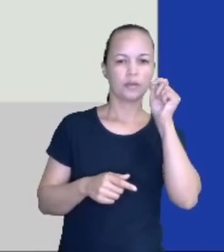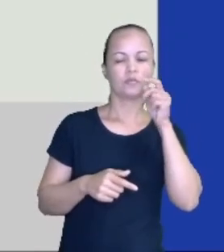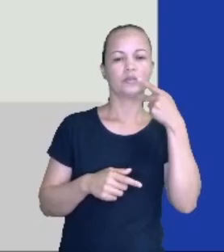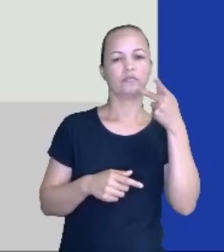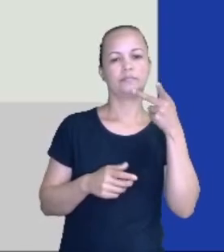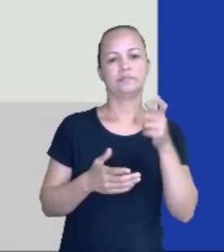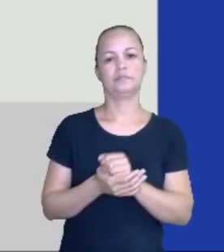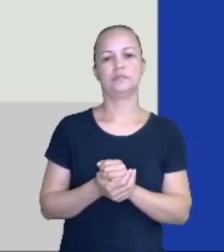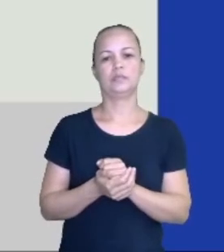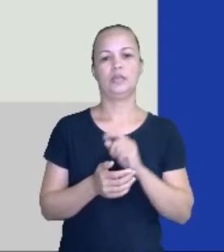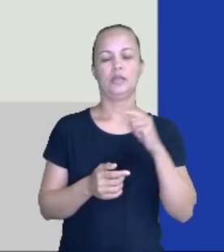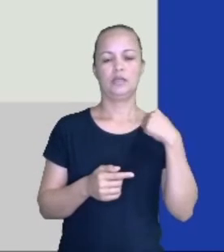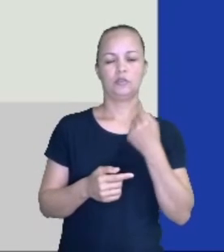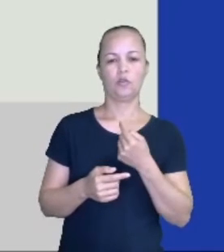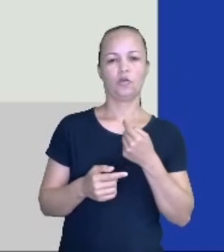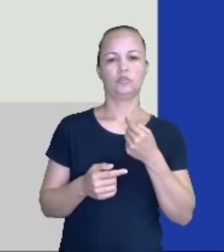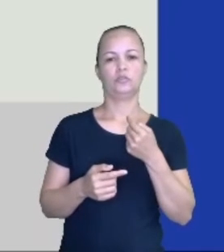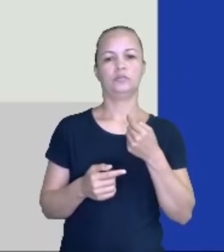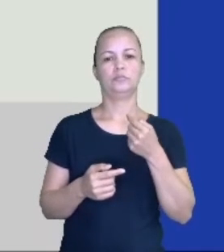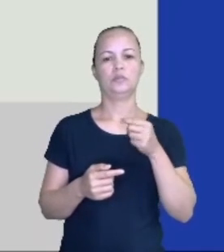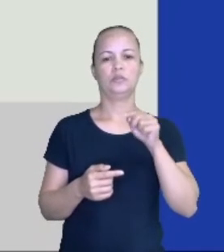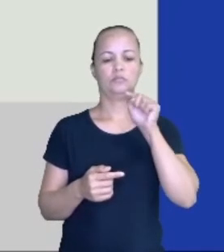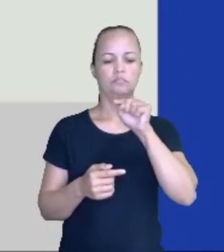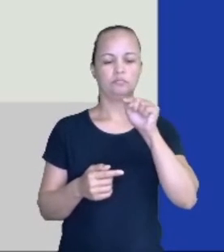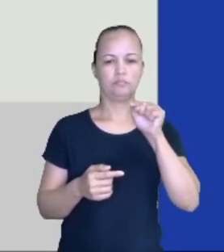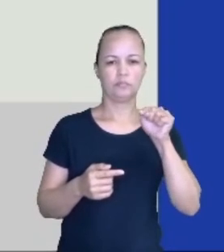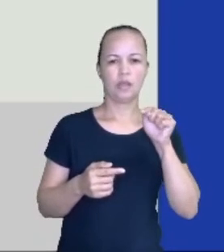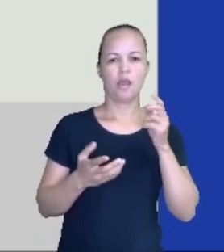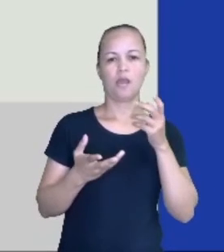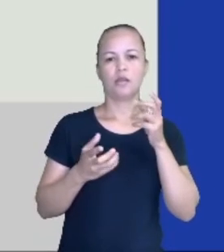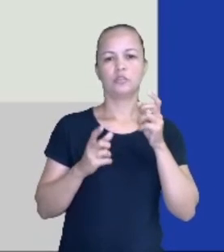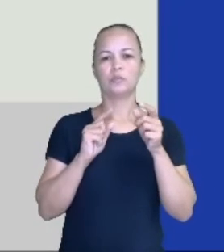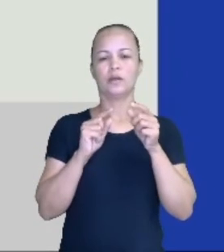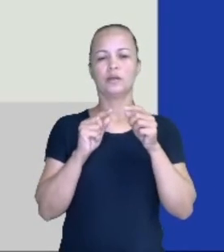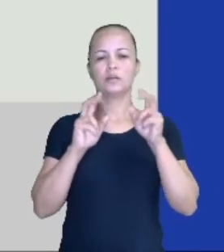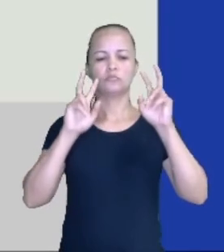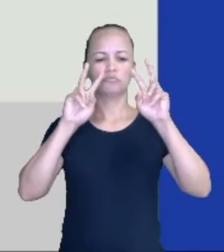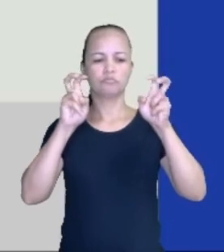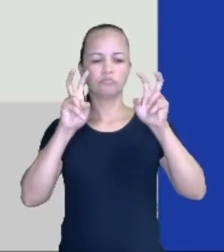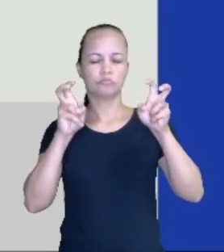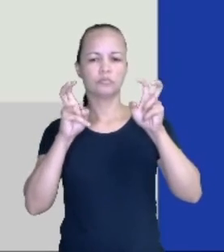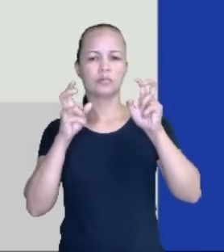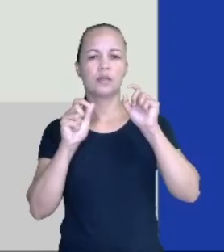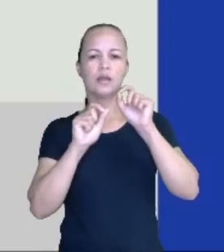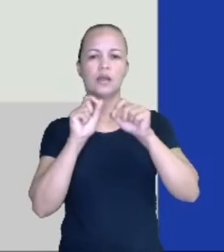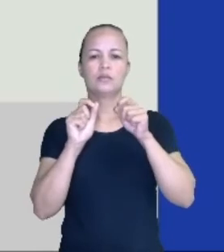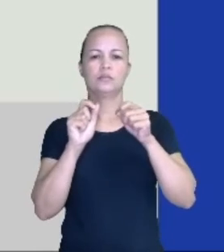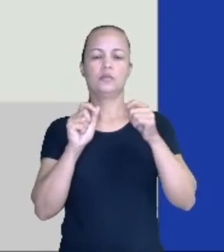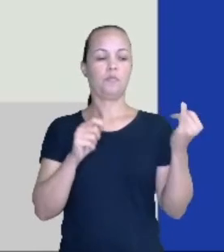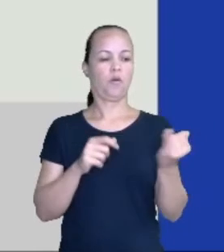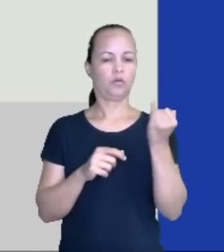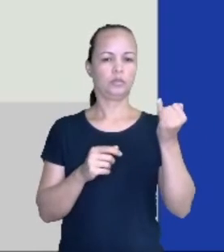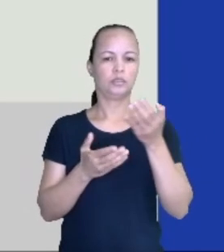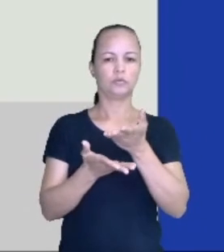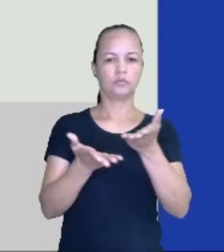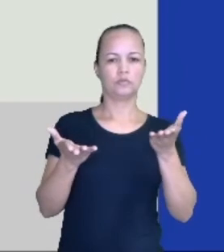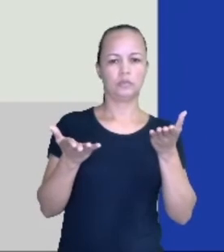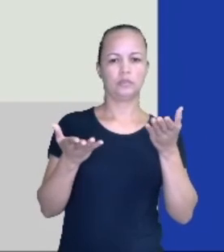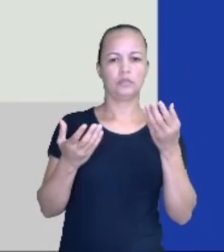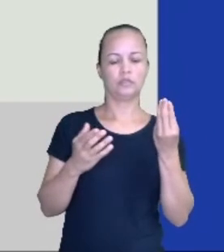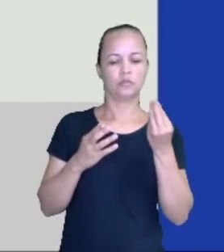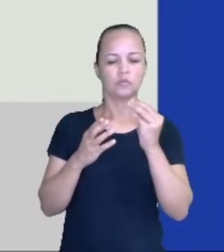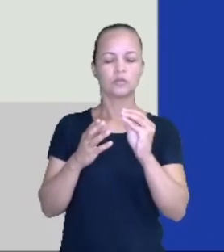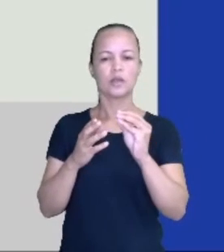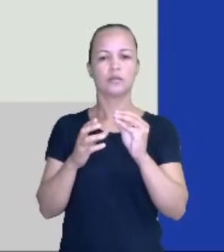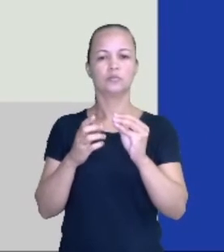nós? Protestaram as aspas. Somos tão importantes quanto vocês, tanto que para chamar a atenção já nos puseram